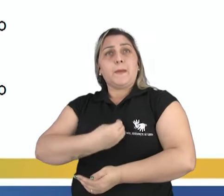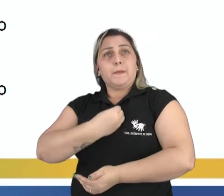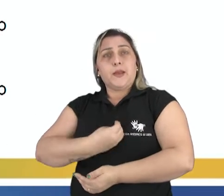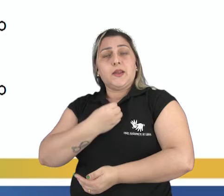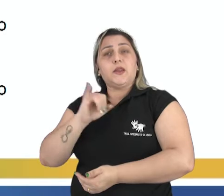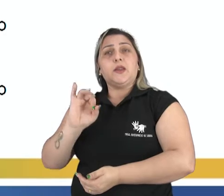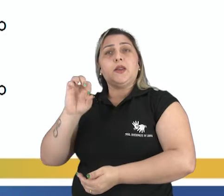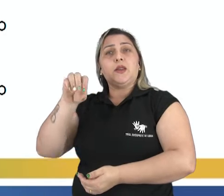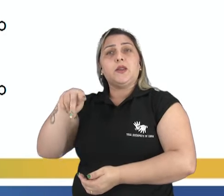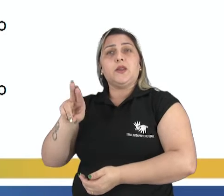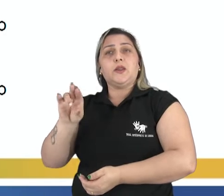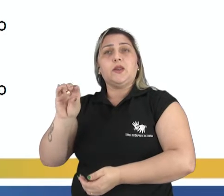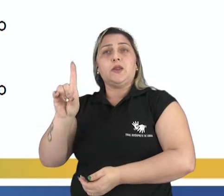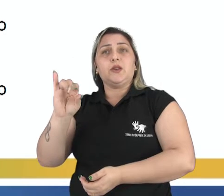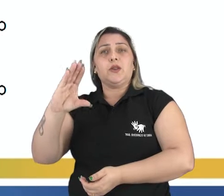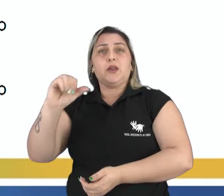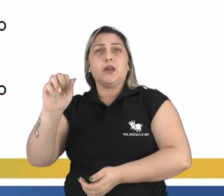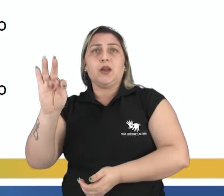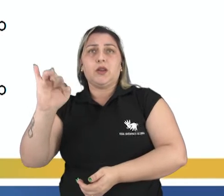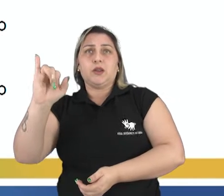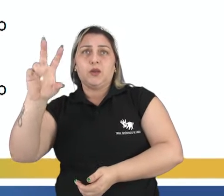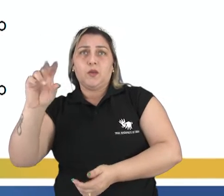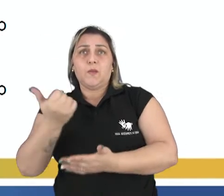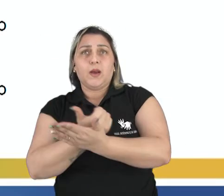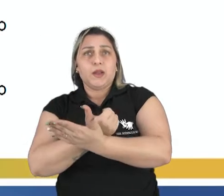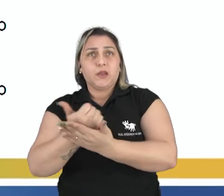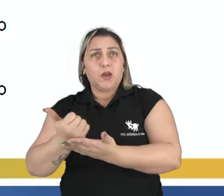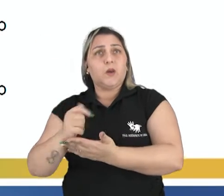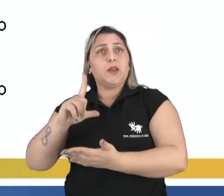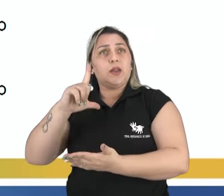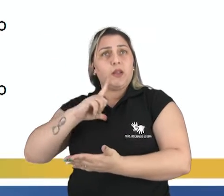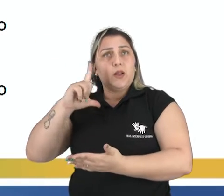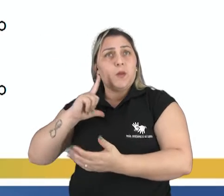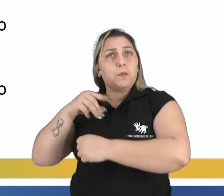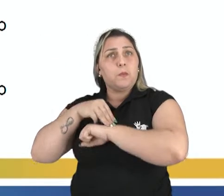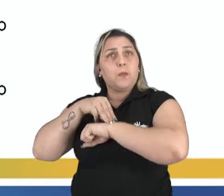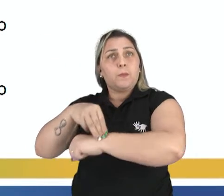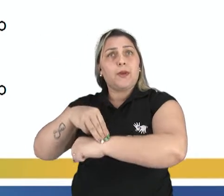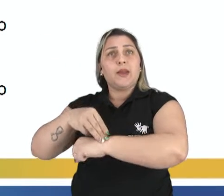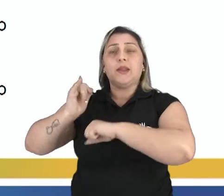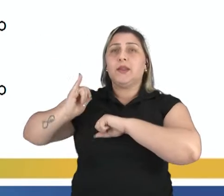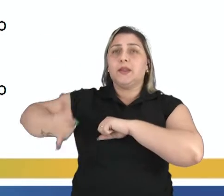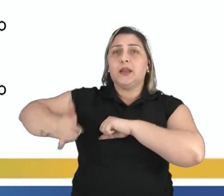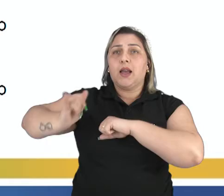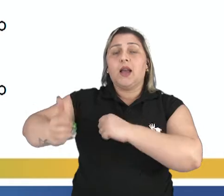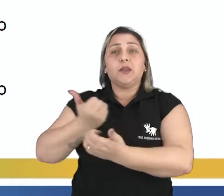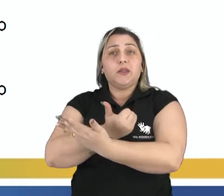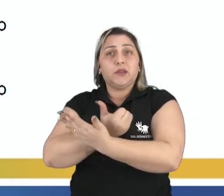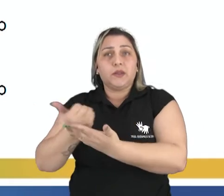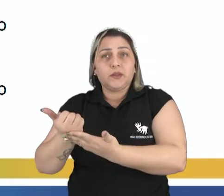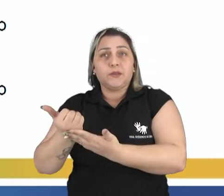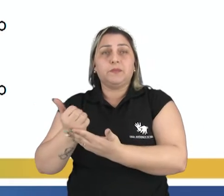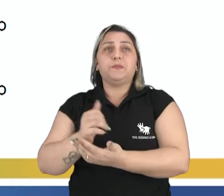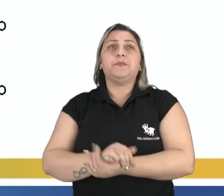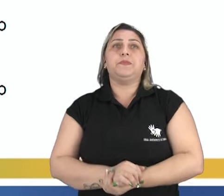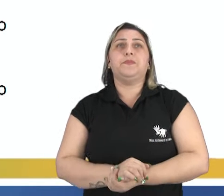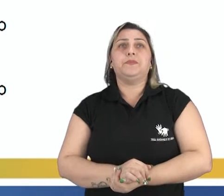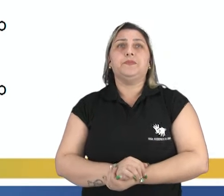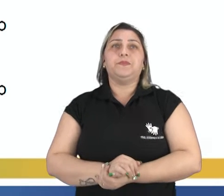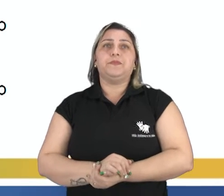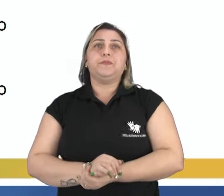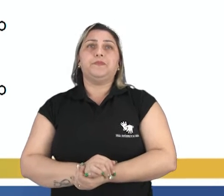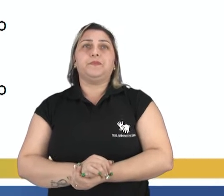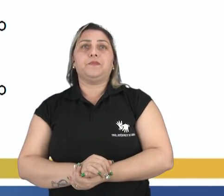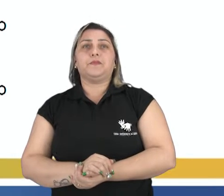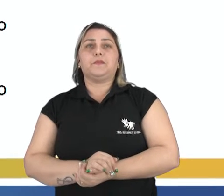presente do indicativo, ou seja, uma ação que ocorre no exato momento que se narra aquela ação, tá bom? Então